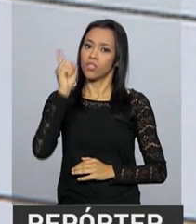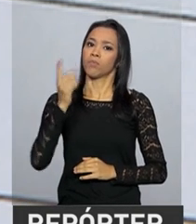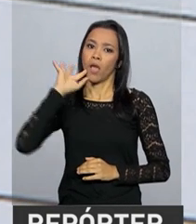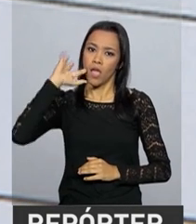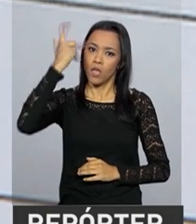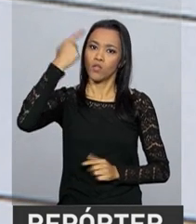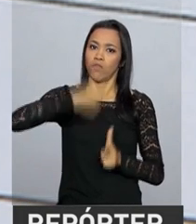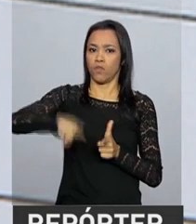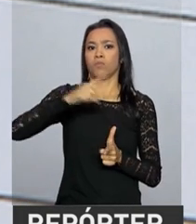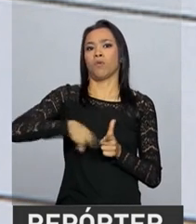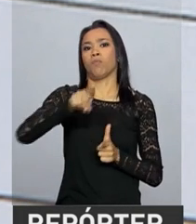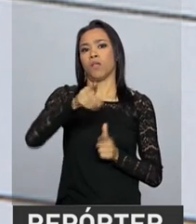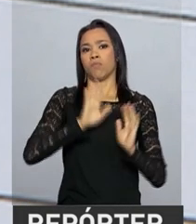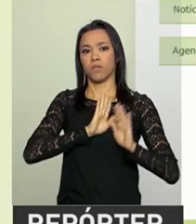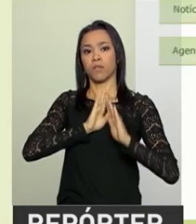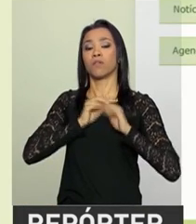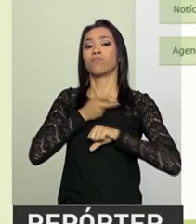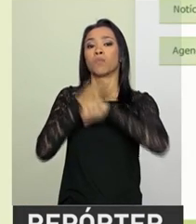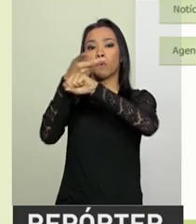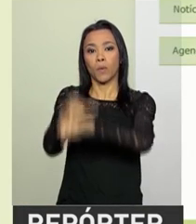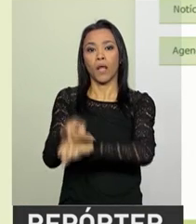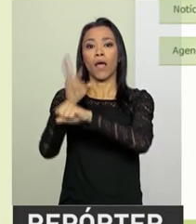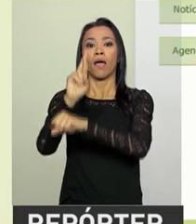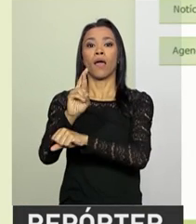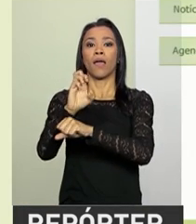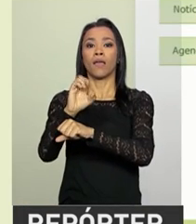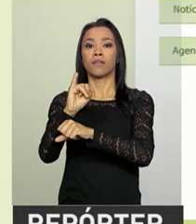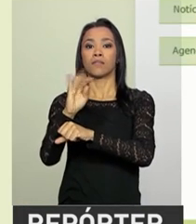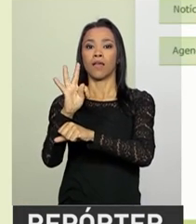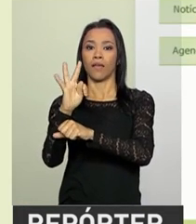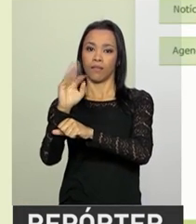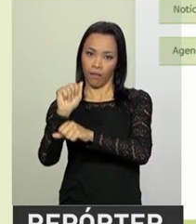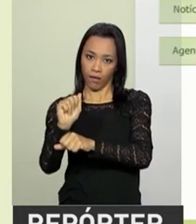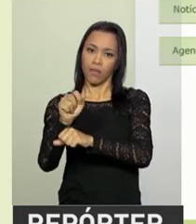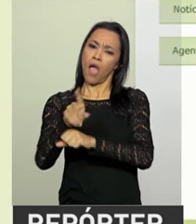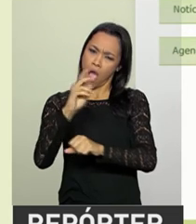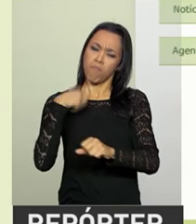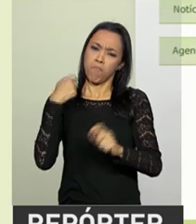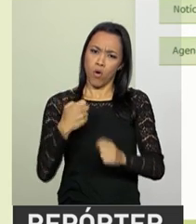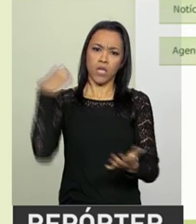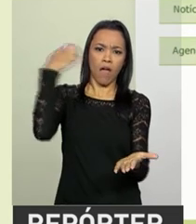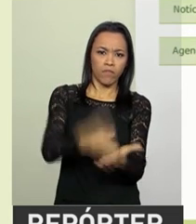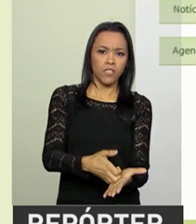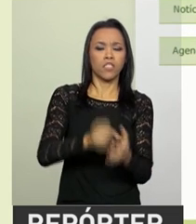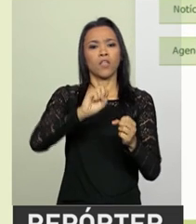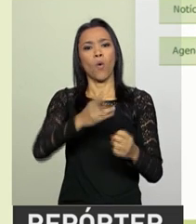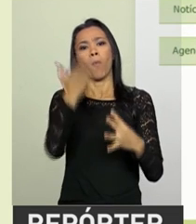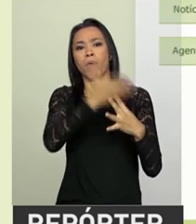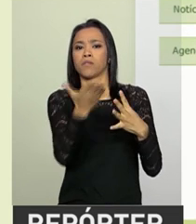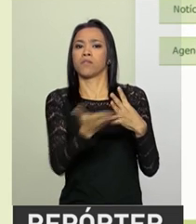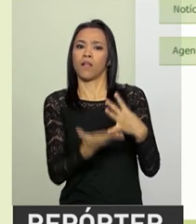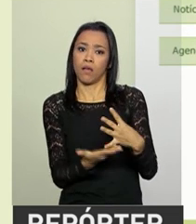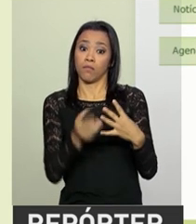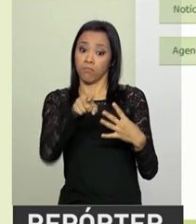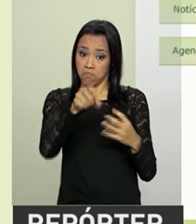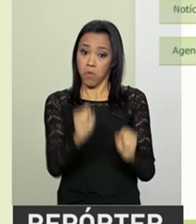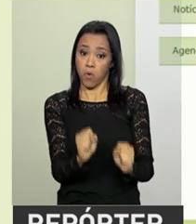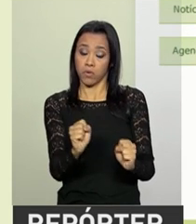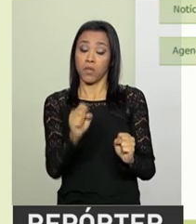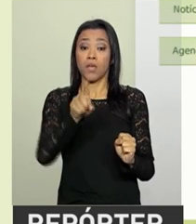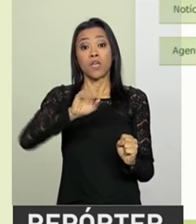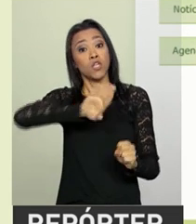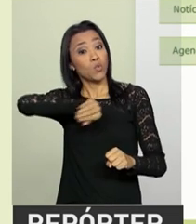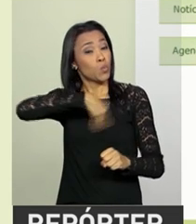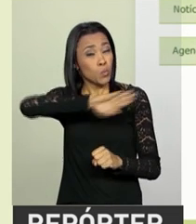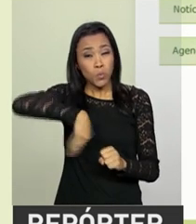junto à receita federal os débitos podem ser pagos à vista ou parcelados e todo o processo deve ser feito